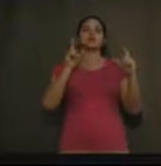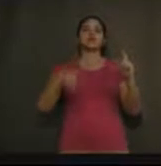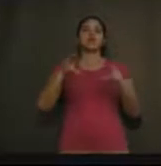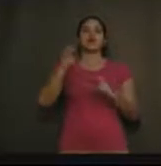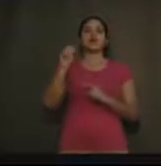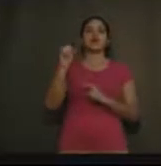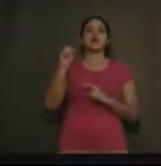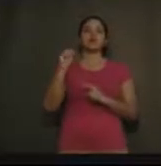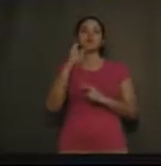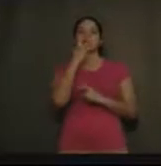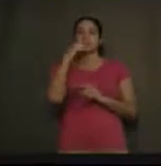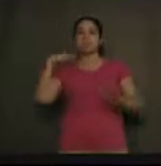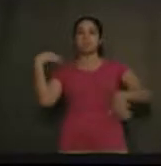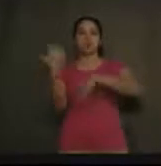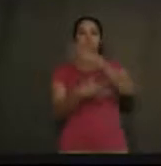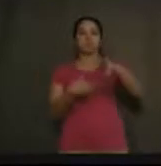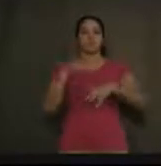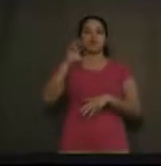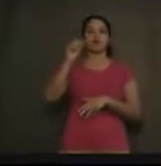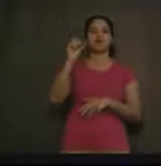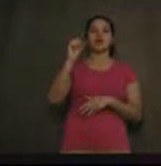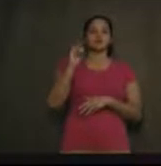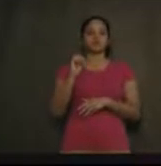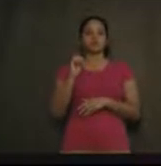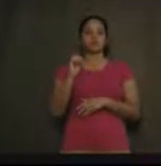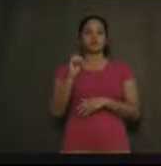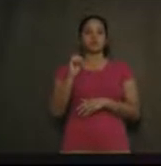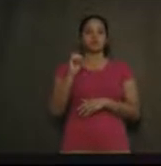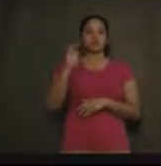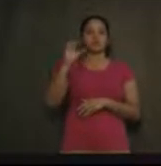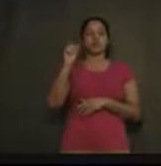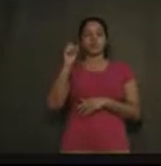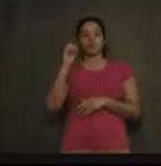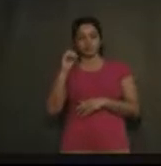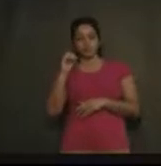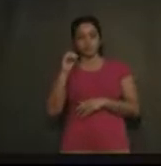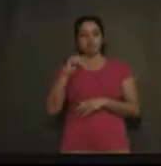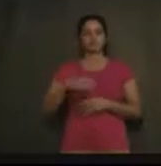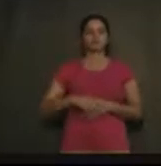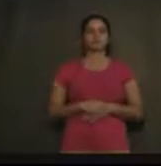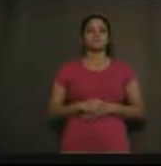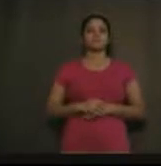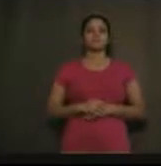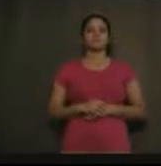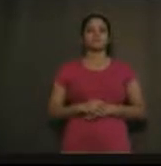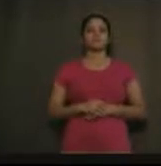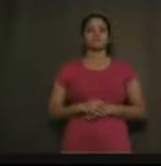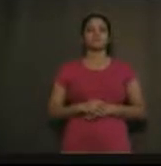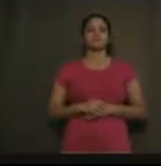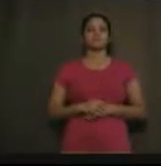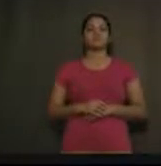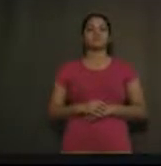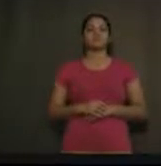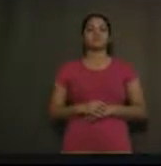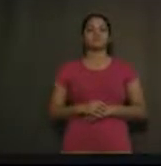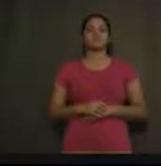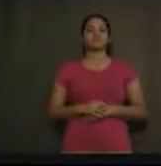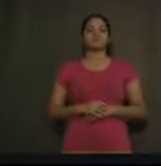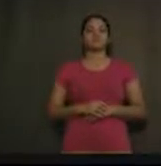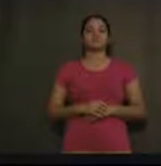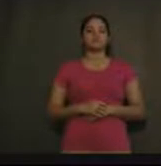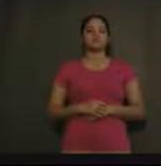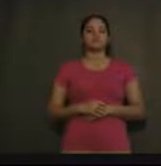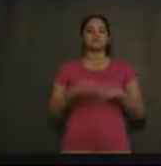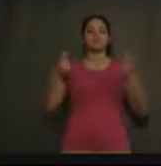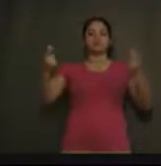caos determinista. E ele escreve, nos Métodos Novos da Mecânica Celeste, escreve um parágrafo de um dramatismo